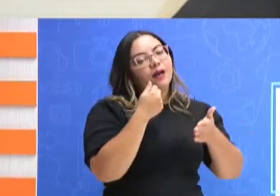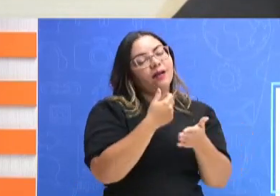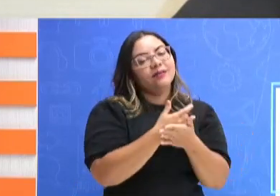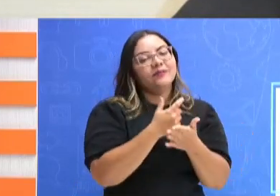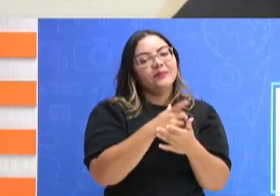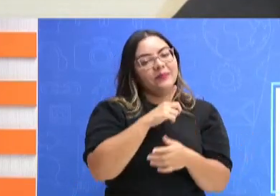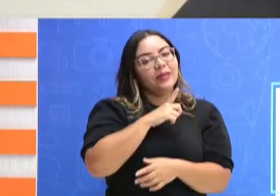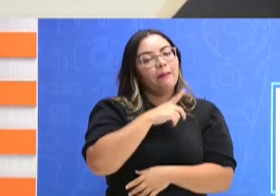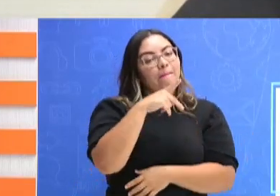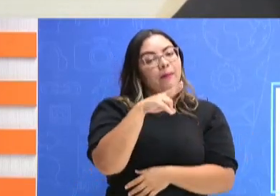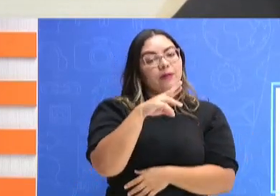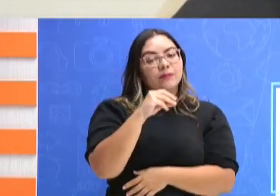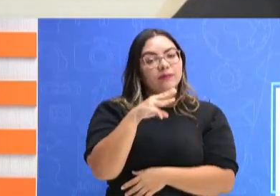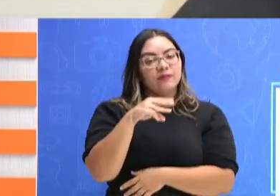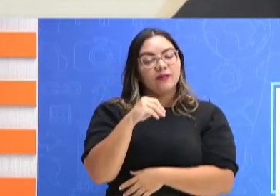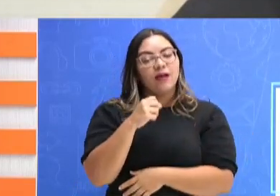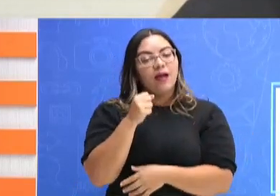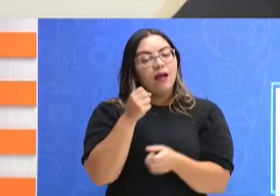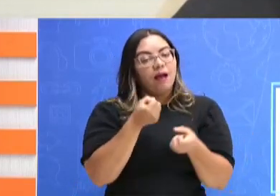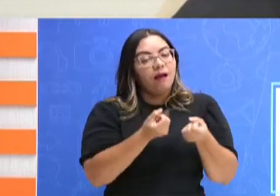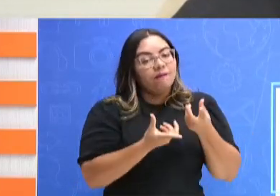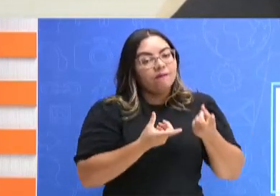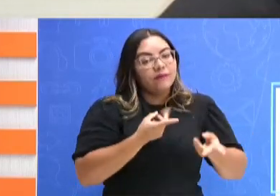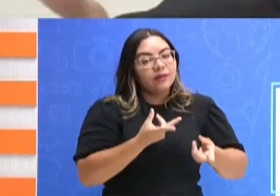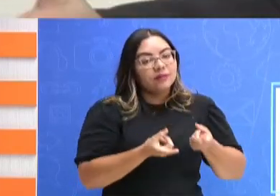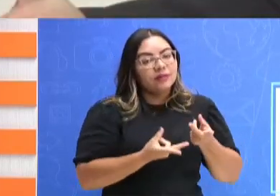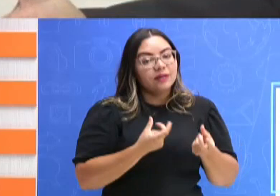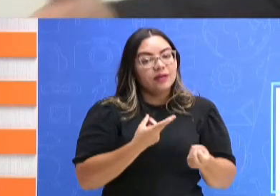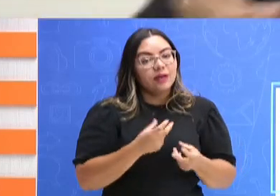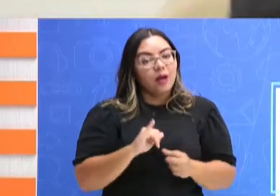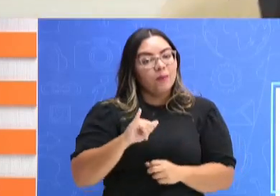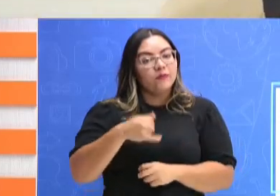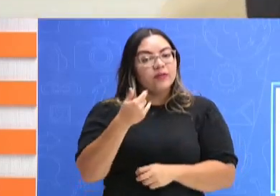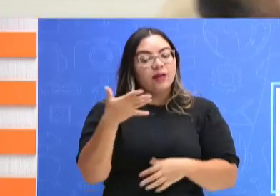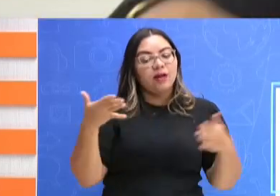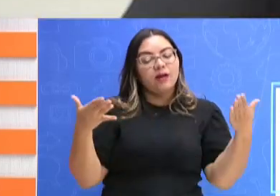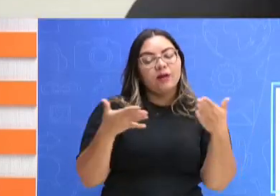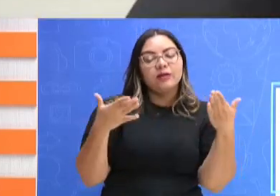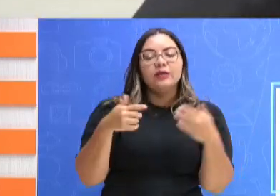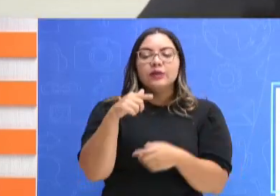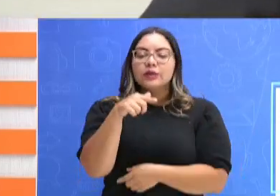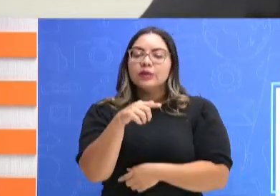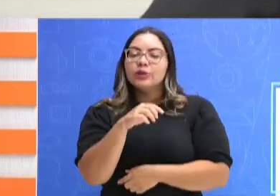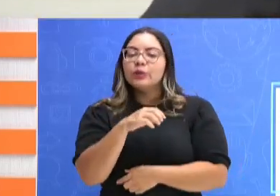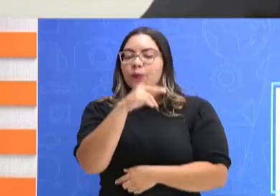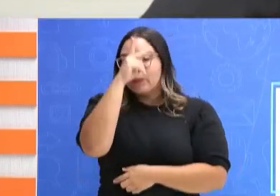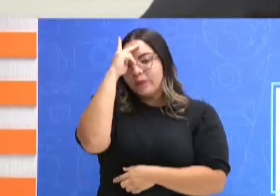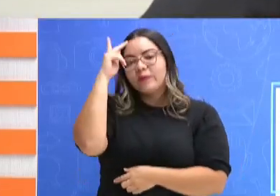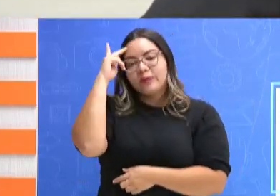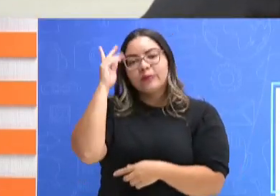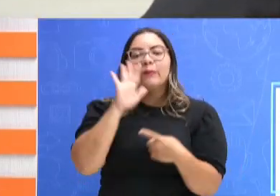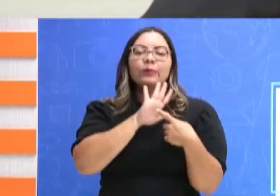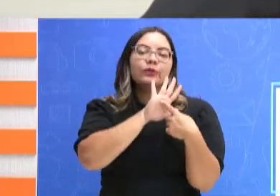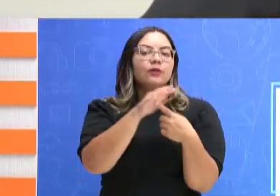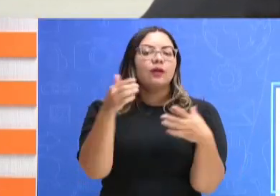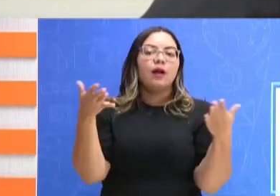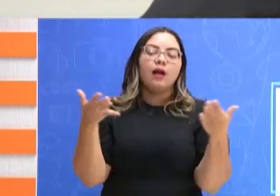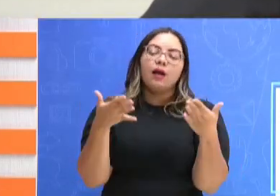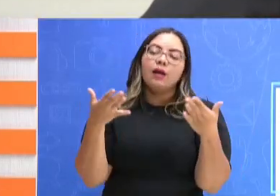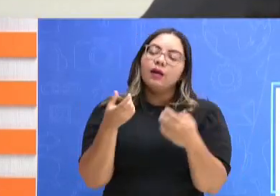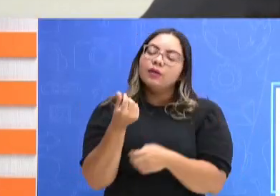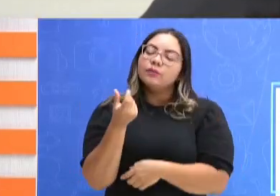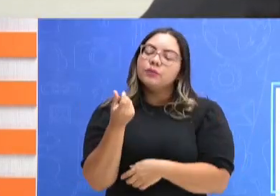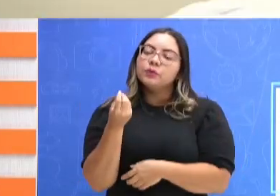aí no comércio aí para você agora vender à vontade. Aproveitar esse momento bom que o prefeito está colocando na economia